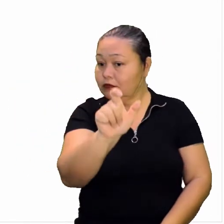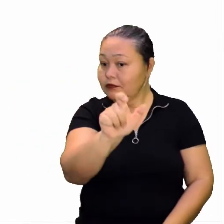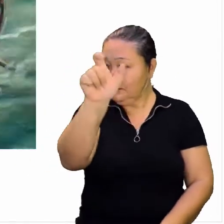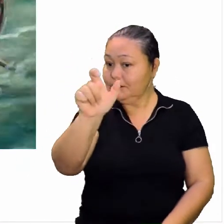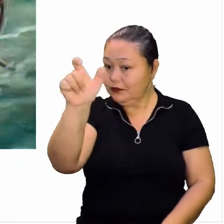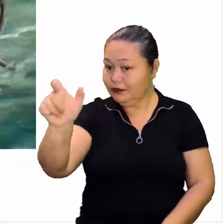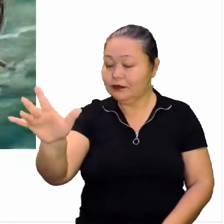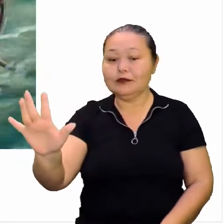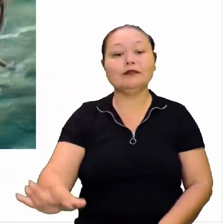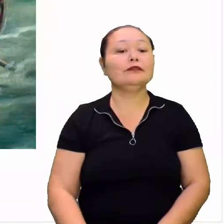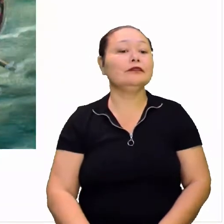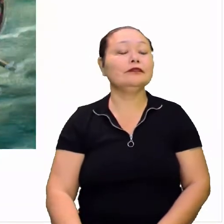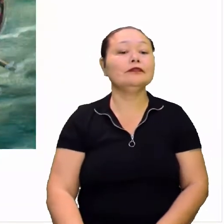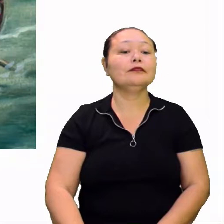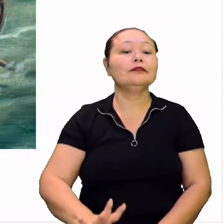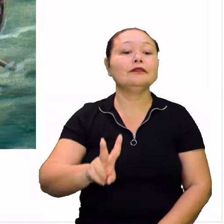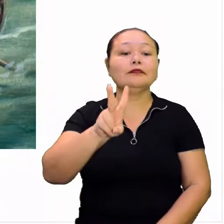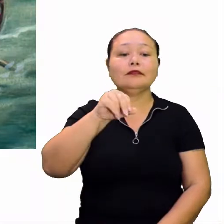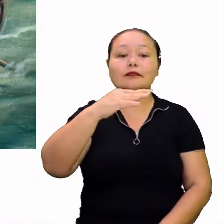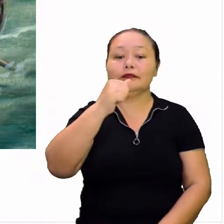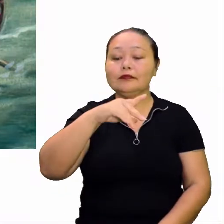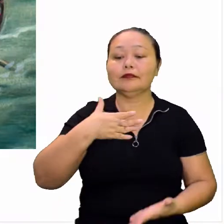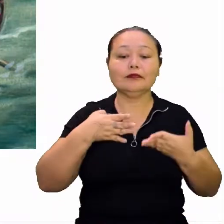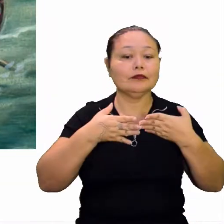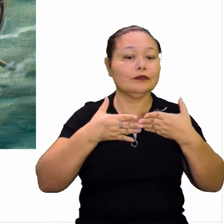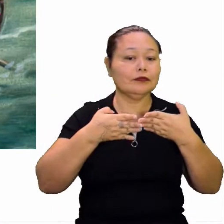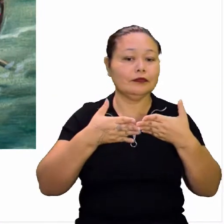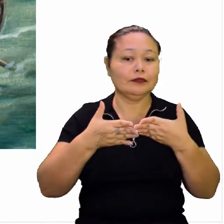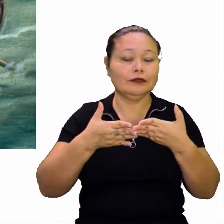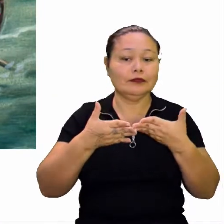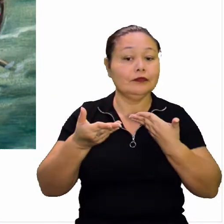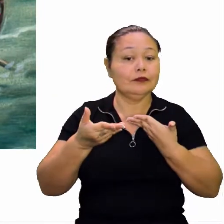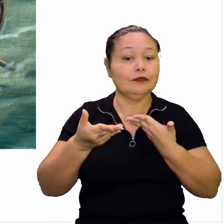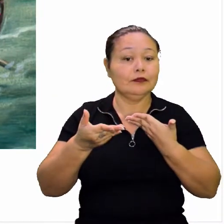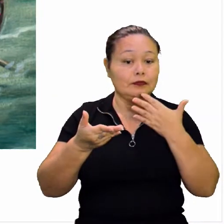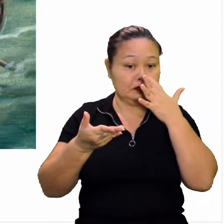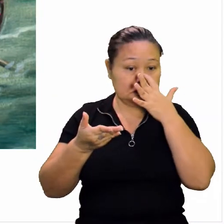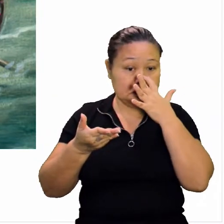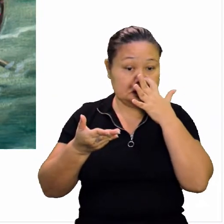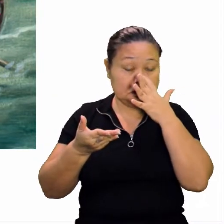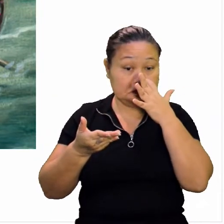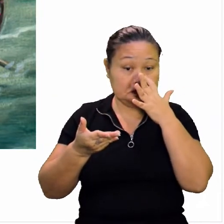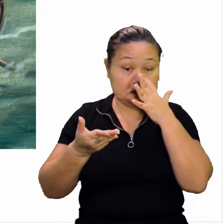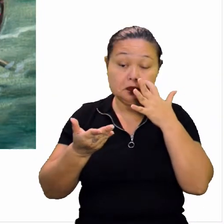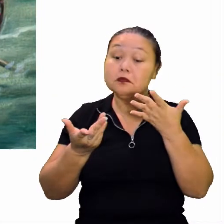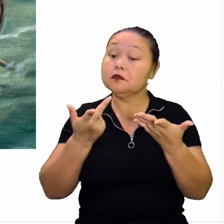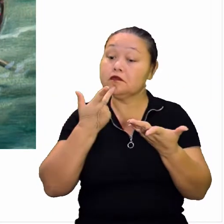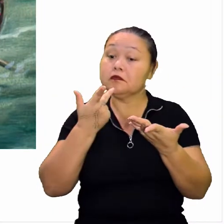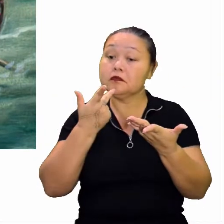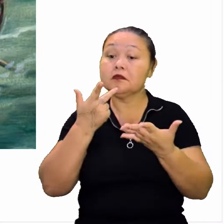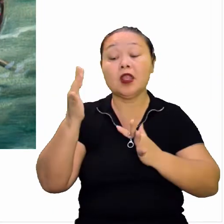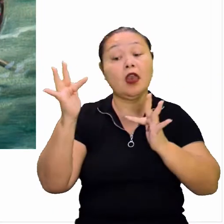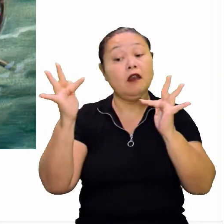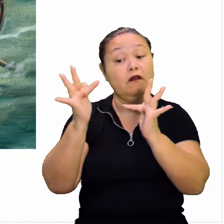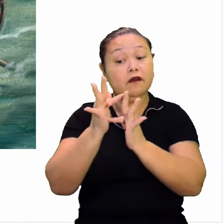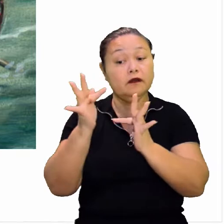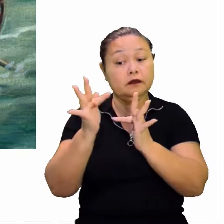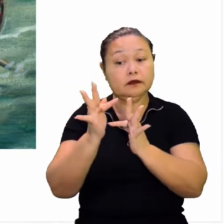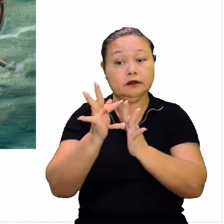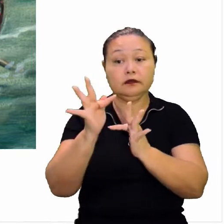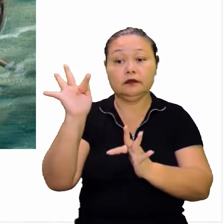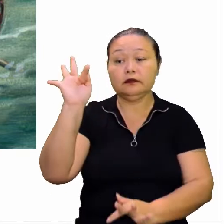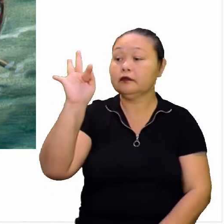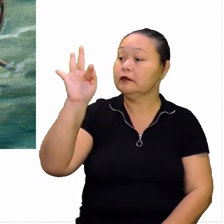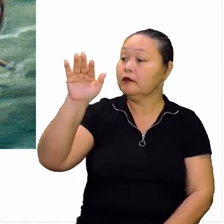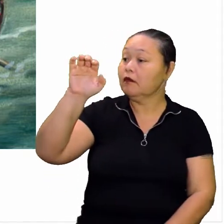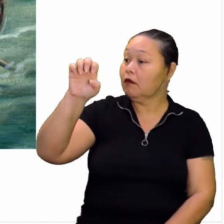Tá bom? A vocação marítima, agora eu vou falar sobre os